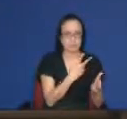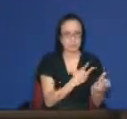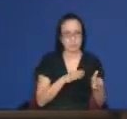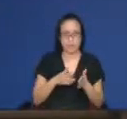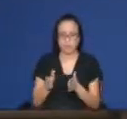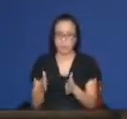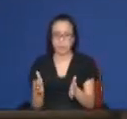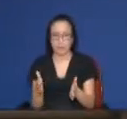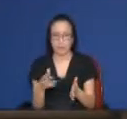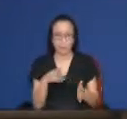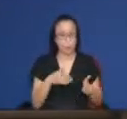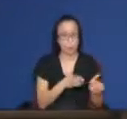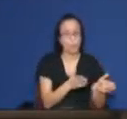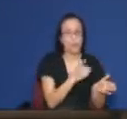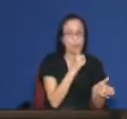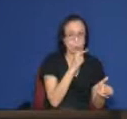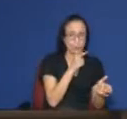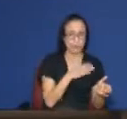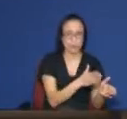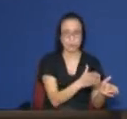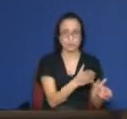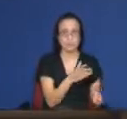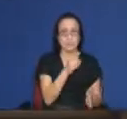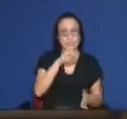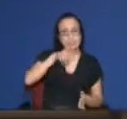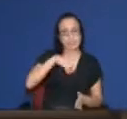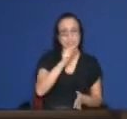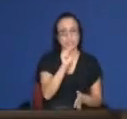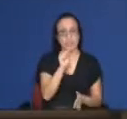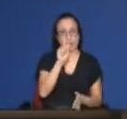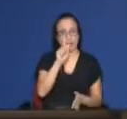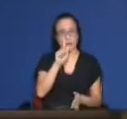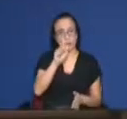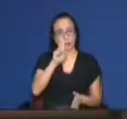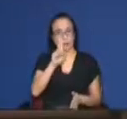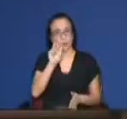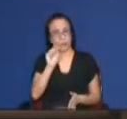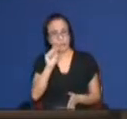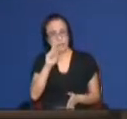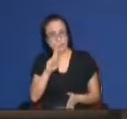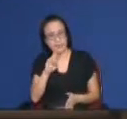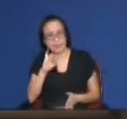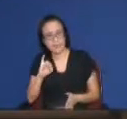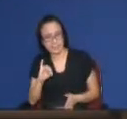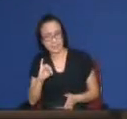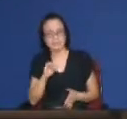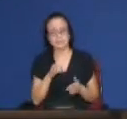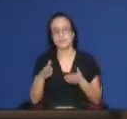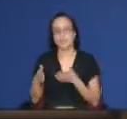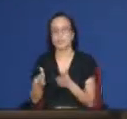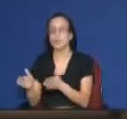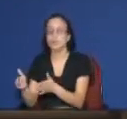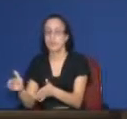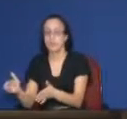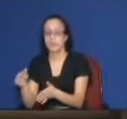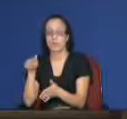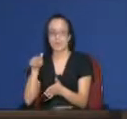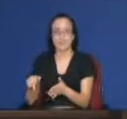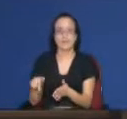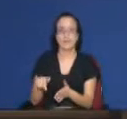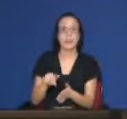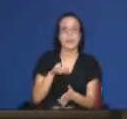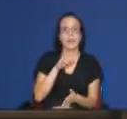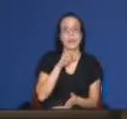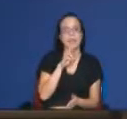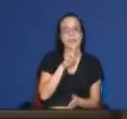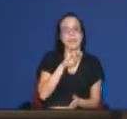O Rio Jaguari tem sua nascente nas represas do Cantareira, e o Ribeirão Pinhal é um